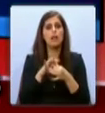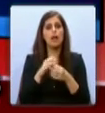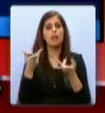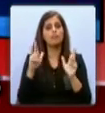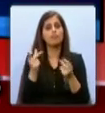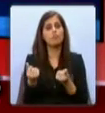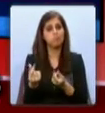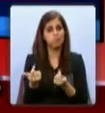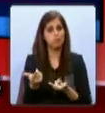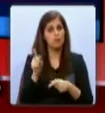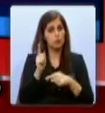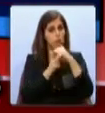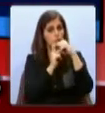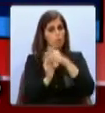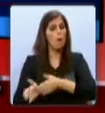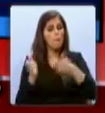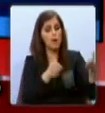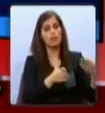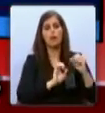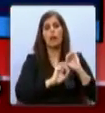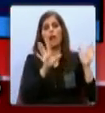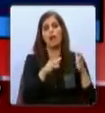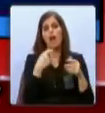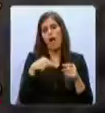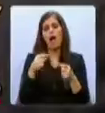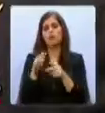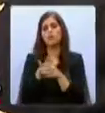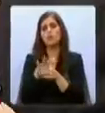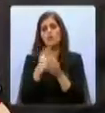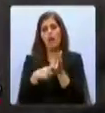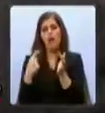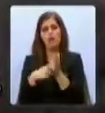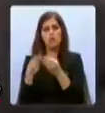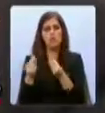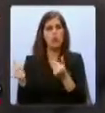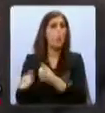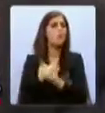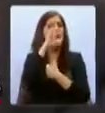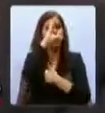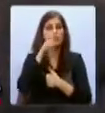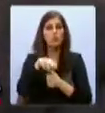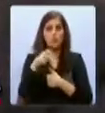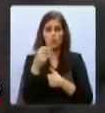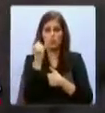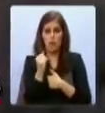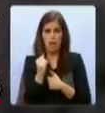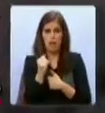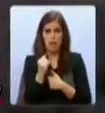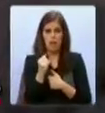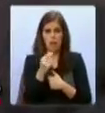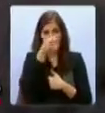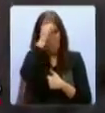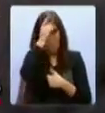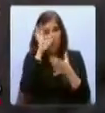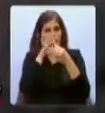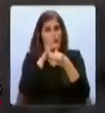foi positivo numa parte, como é evidente, há muitas outras situações que ficaram por resolver. Foi o melhor ministro da Administração Interna no que aos bombeiros diz respeito